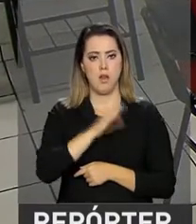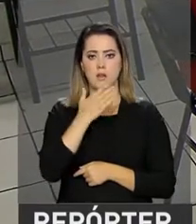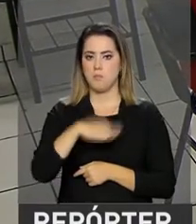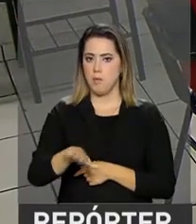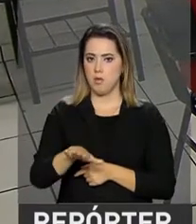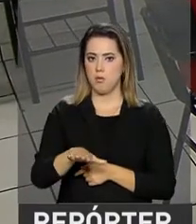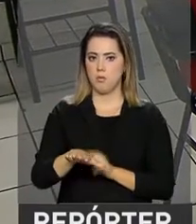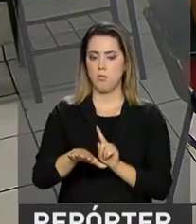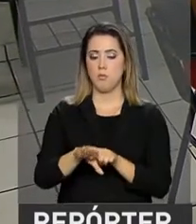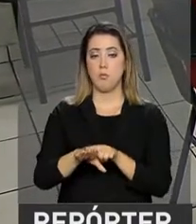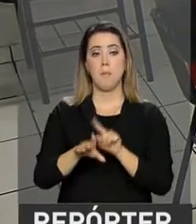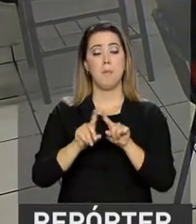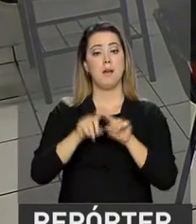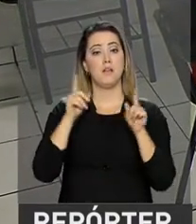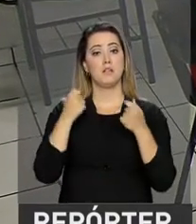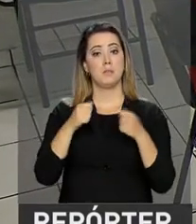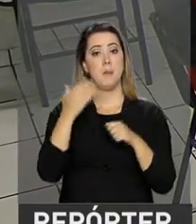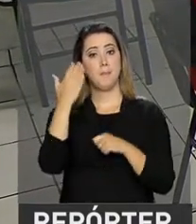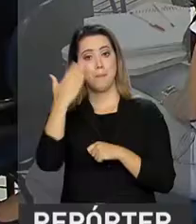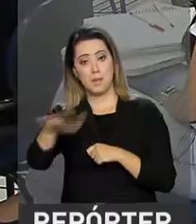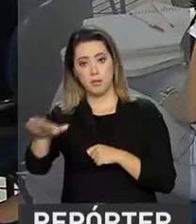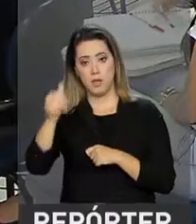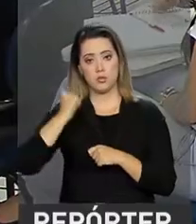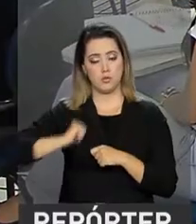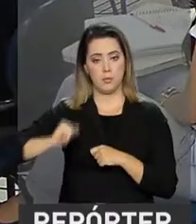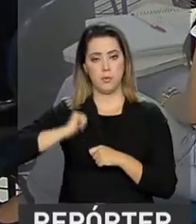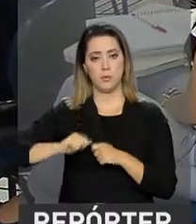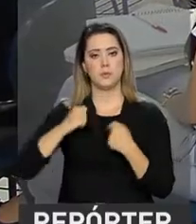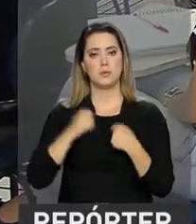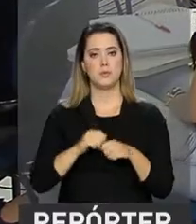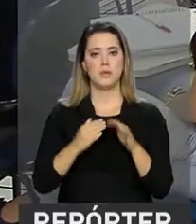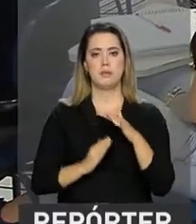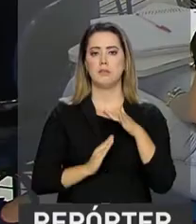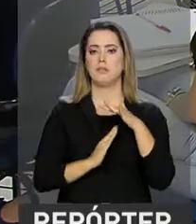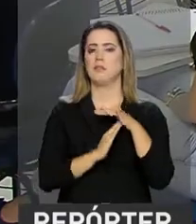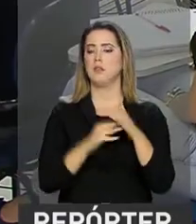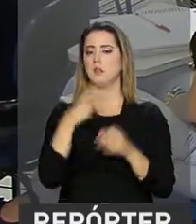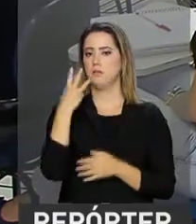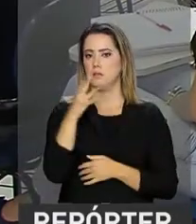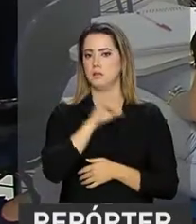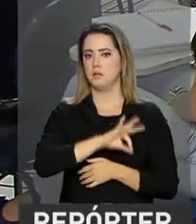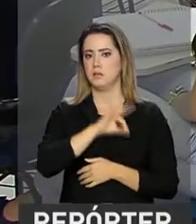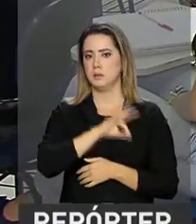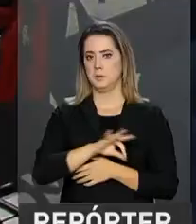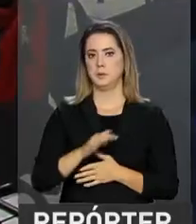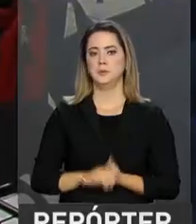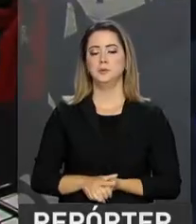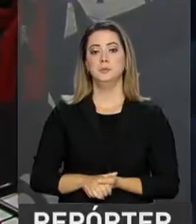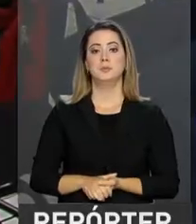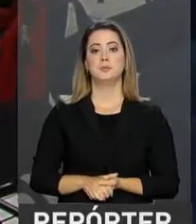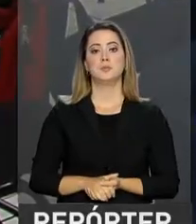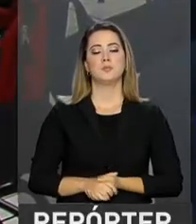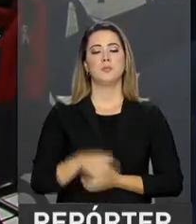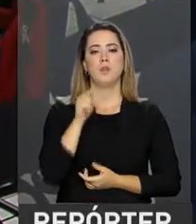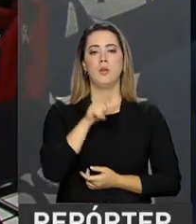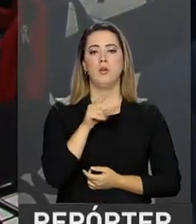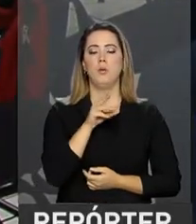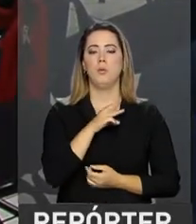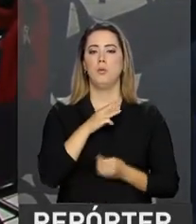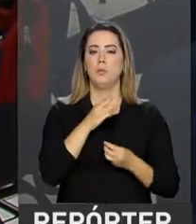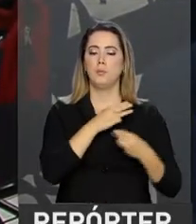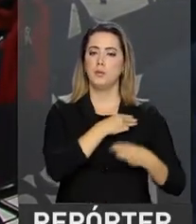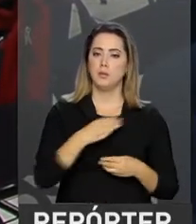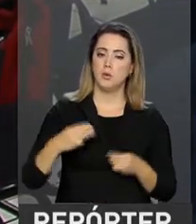meio. Já para ter acesso à bolsa parcial, a renda não deve ultrapassar 3 salários mínimos. Segundo o Ministério da